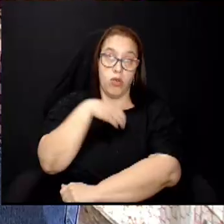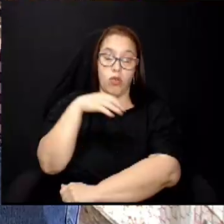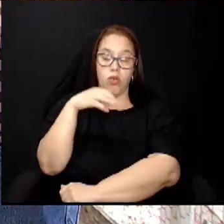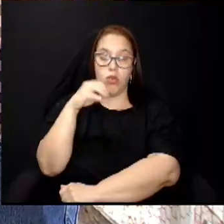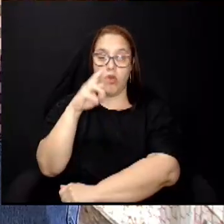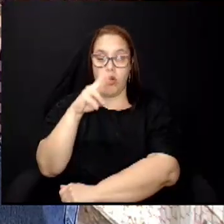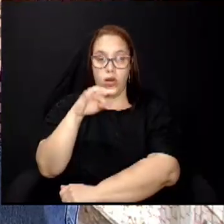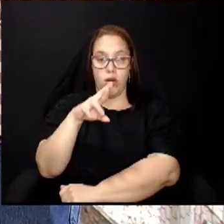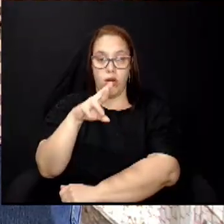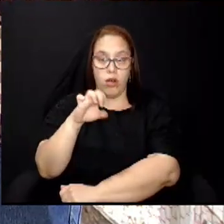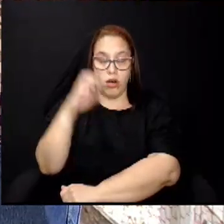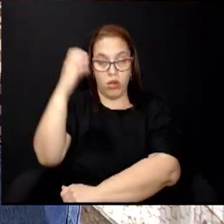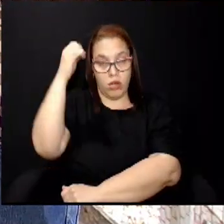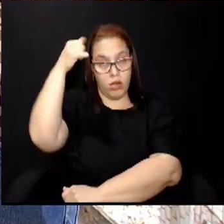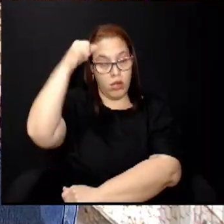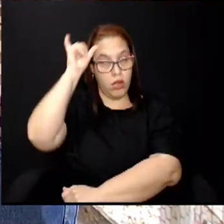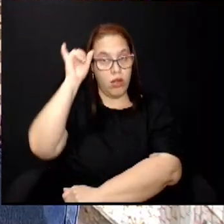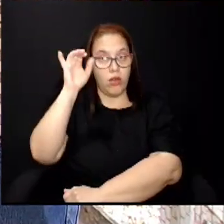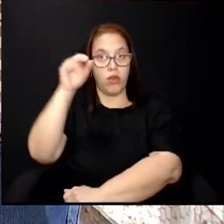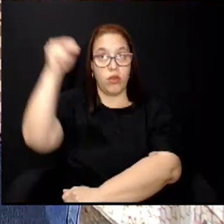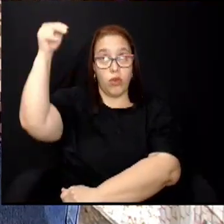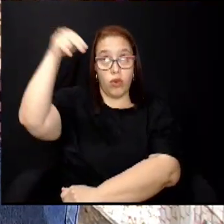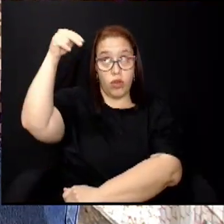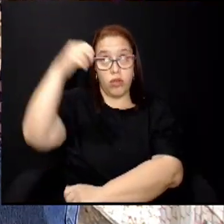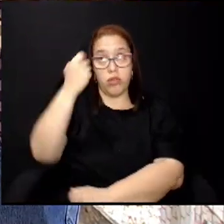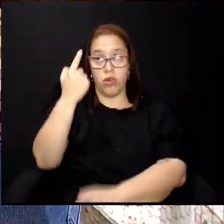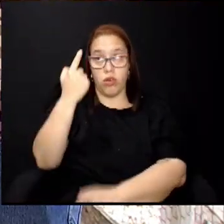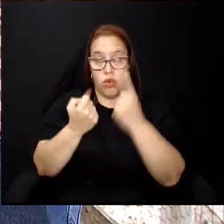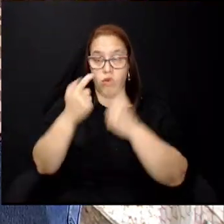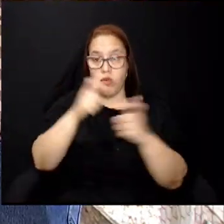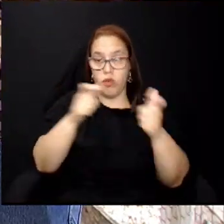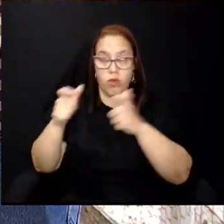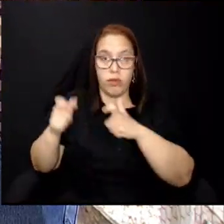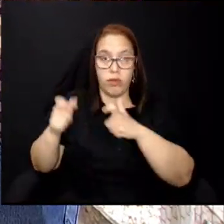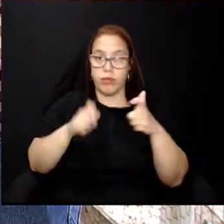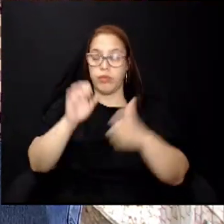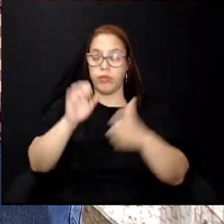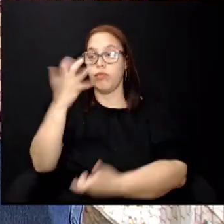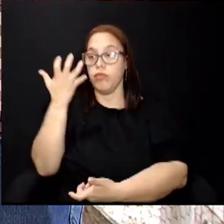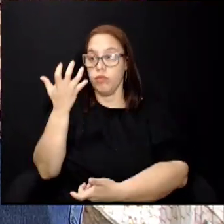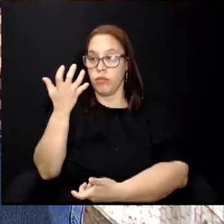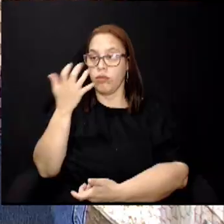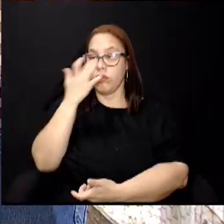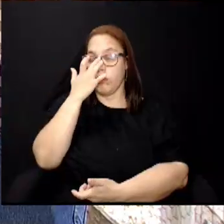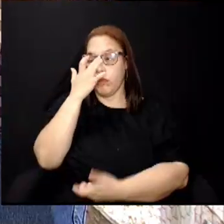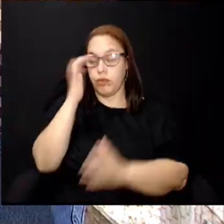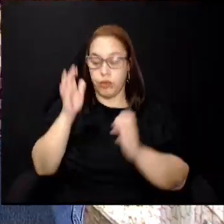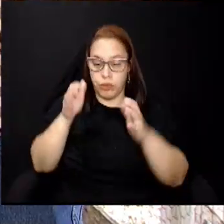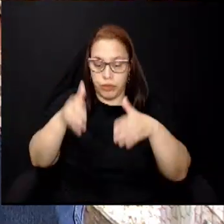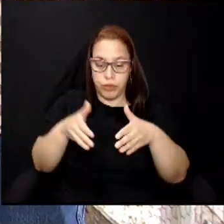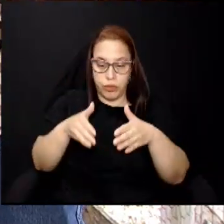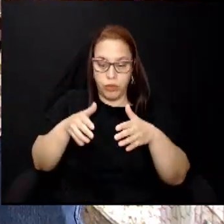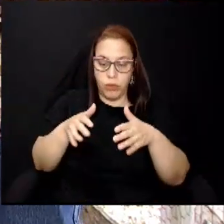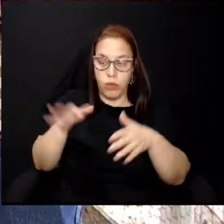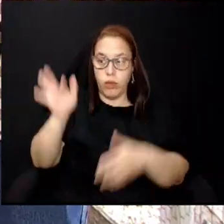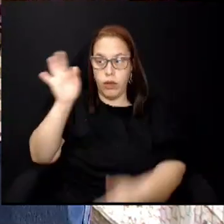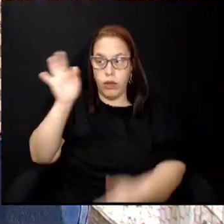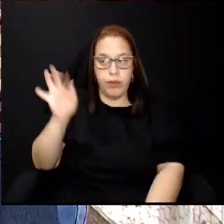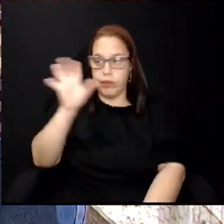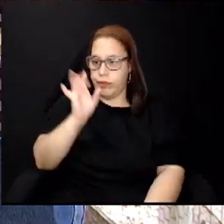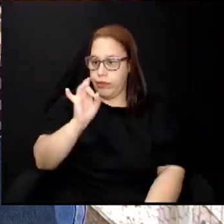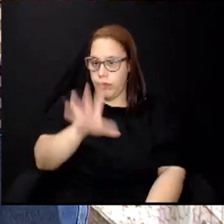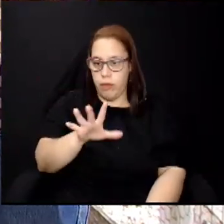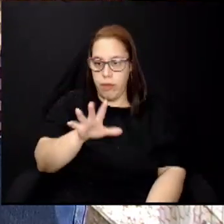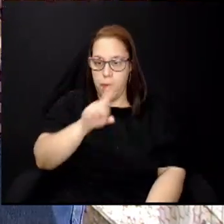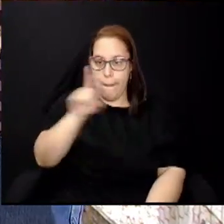lá, e região norte também algumas áreas, né? O que acontece é que a gente tem uma concentração de universidades, e não é só a zootecnia,